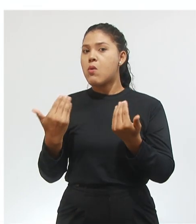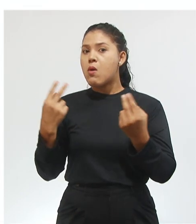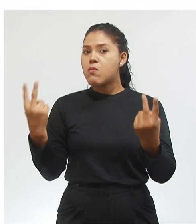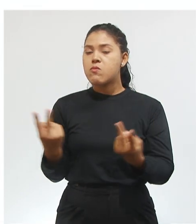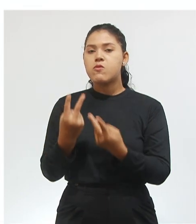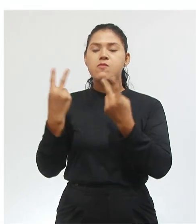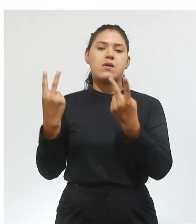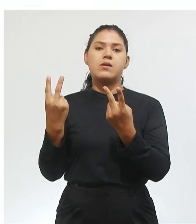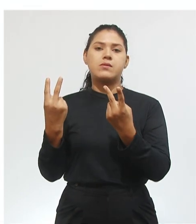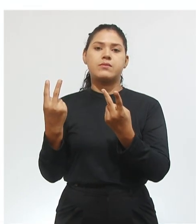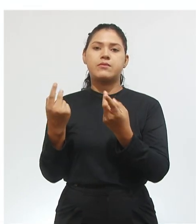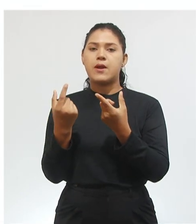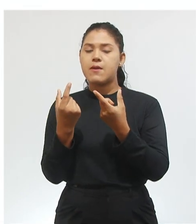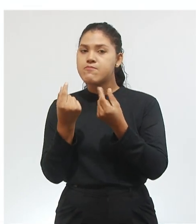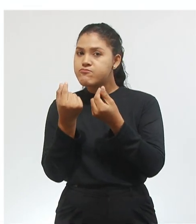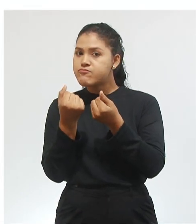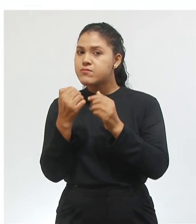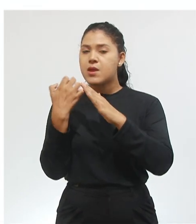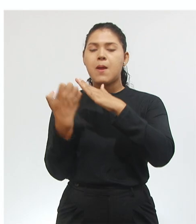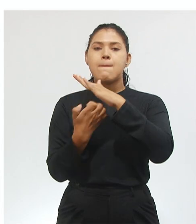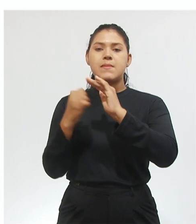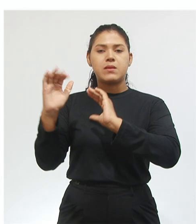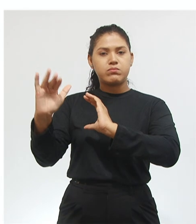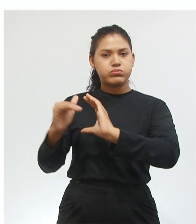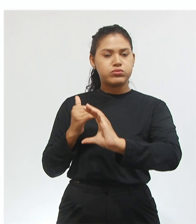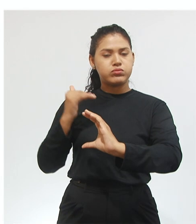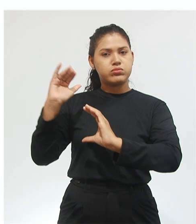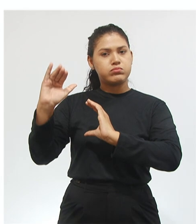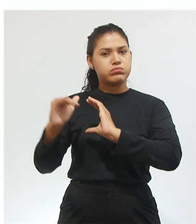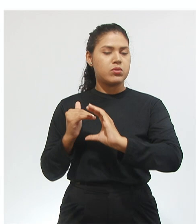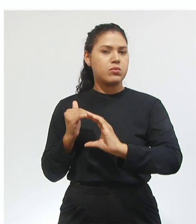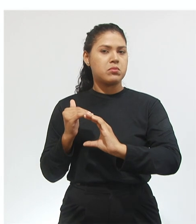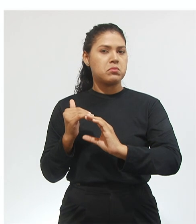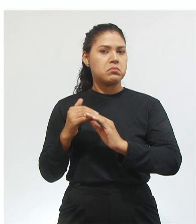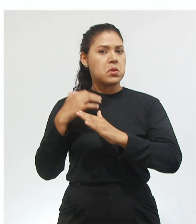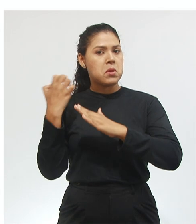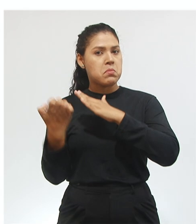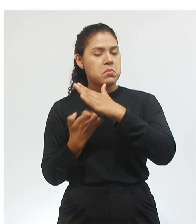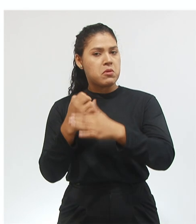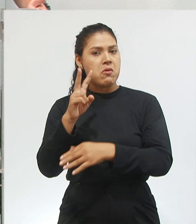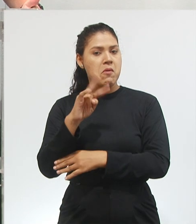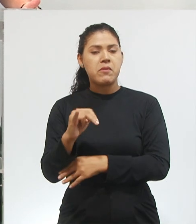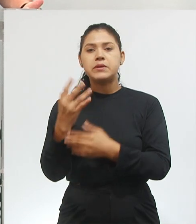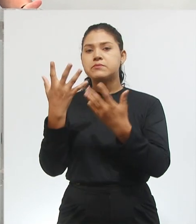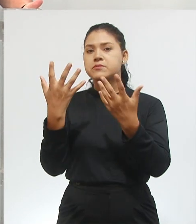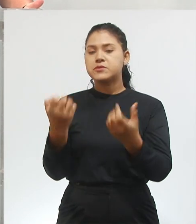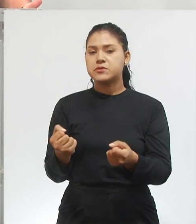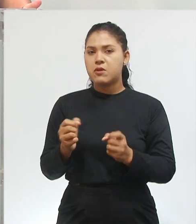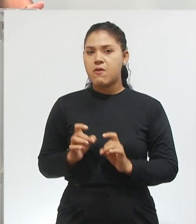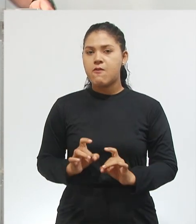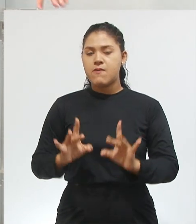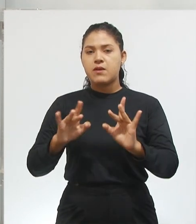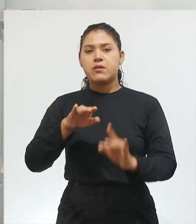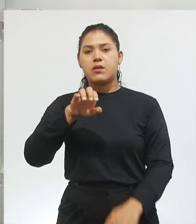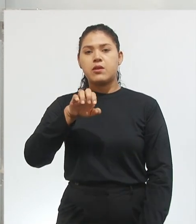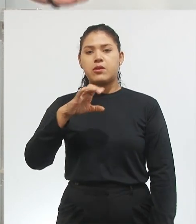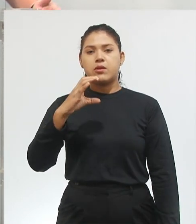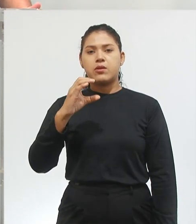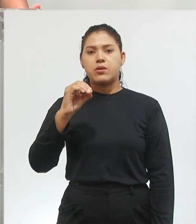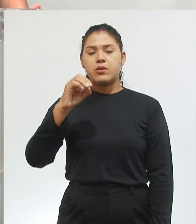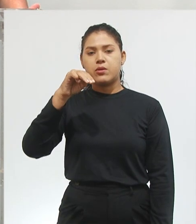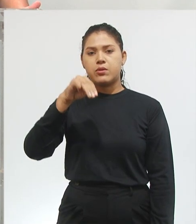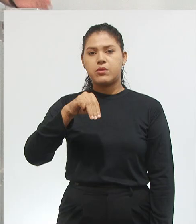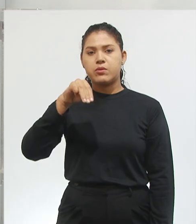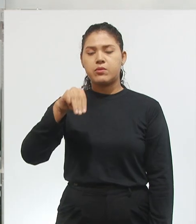como a empresa vai rece dos clientes Será que a empresa vai aceitar vendas através do e-commerce né através dos